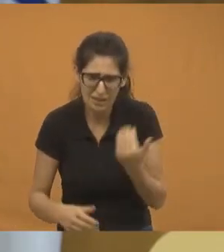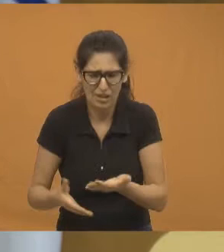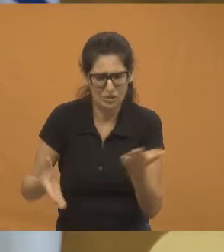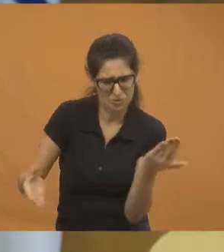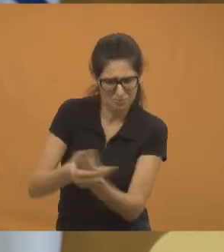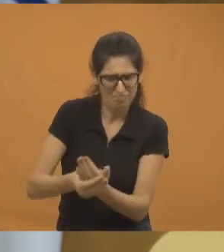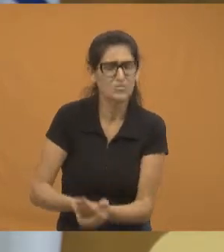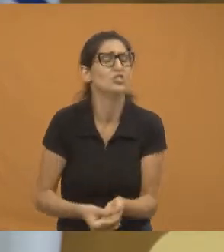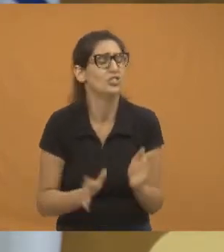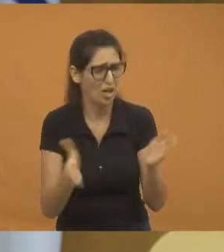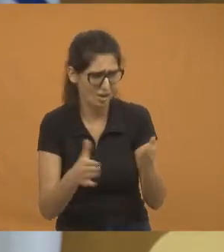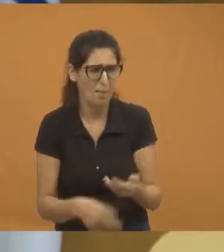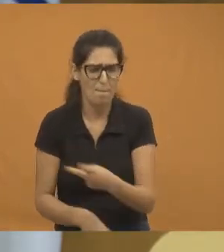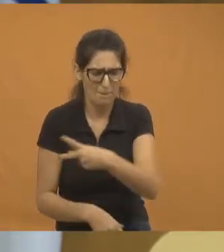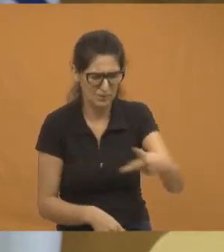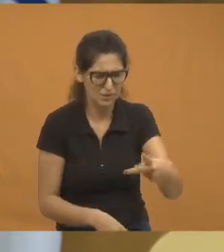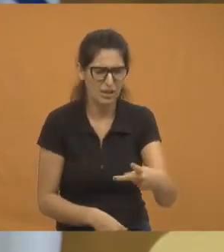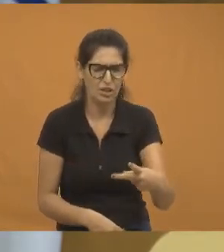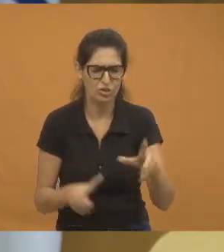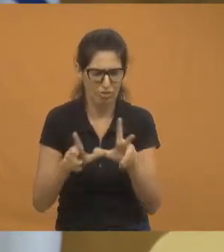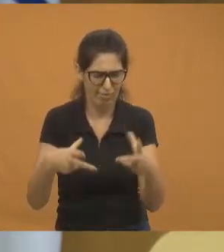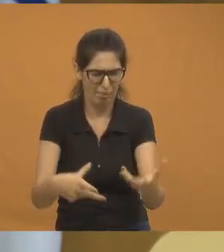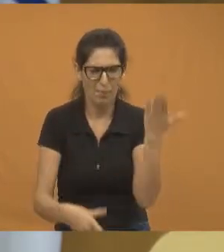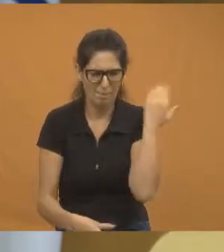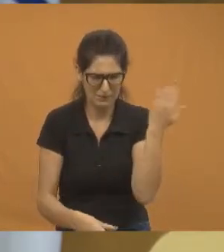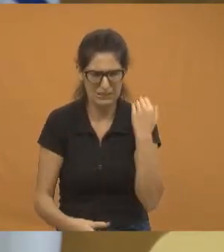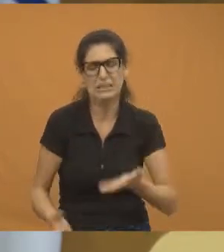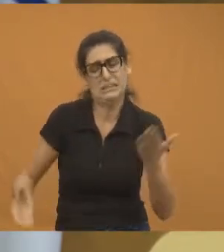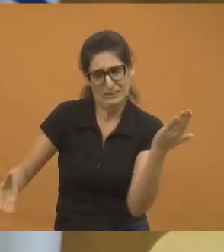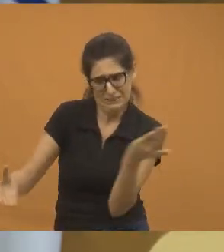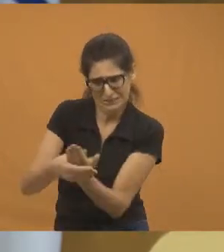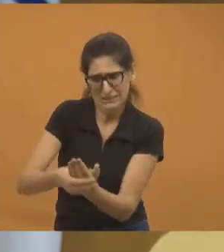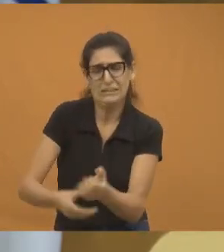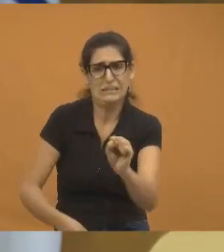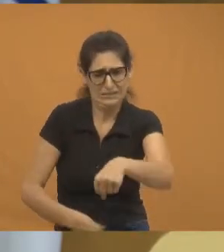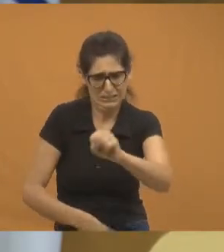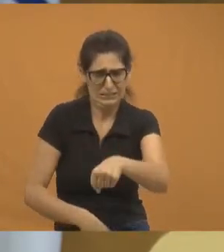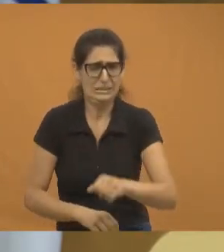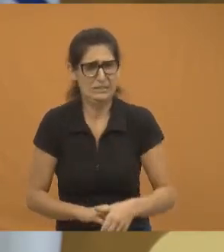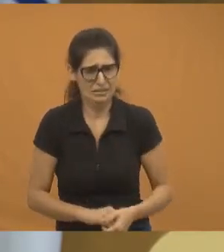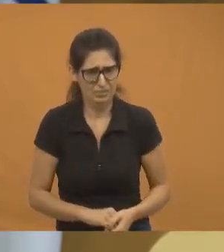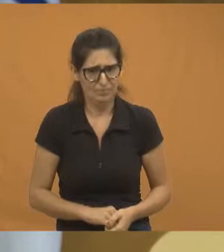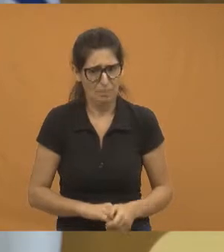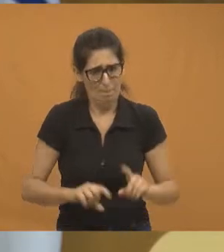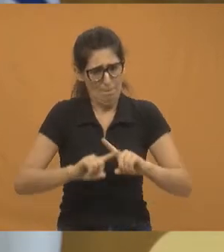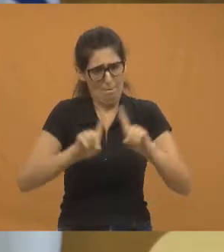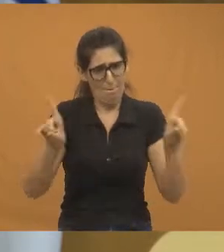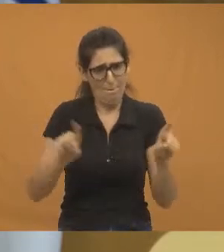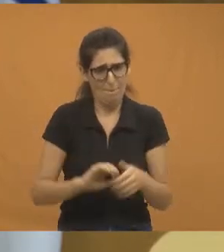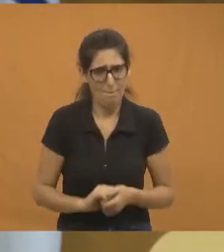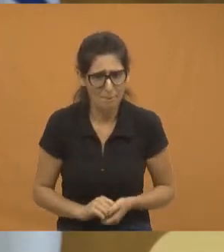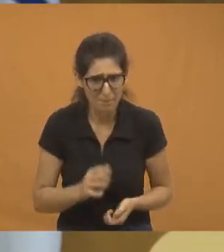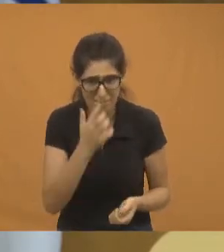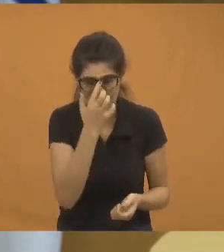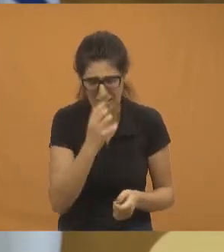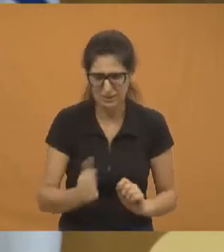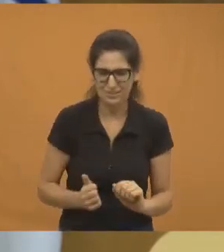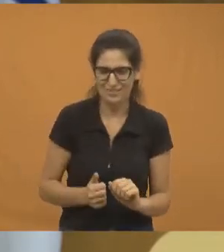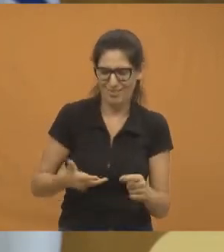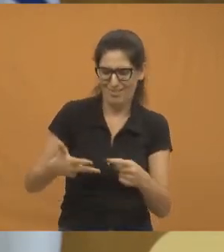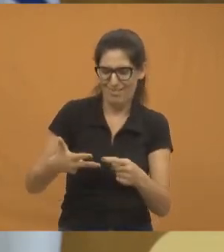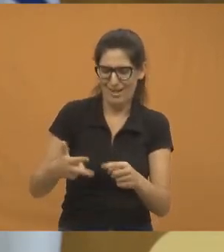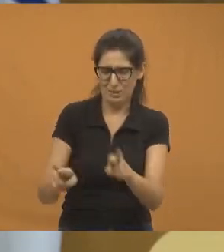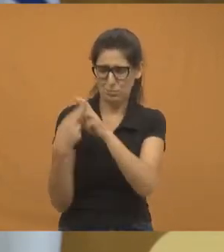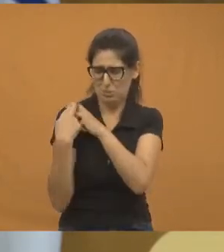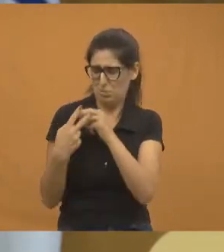coisas absurdas mas vira verdade quando se está como se diz né na alçada deles só para você ter uma